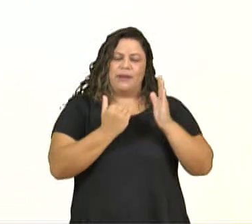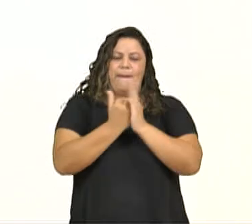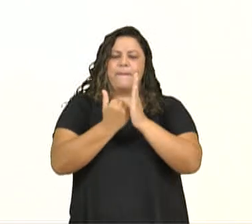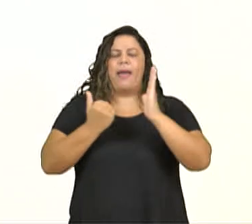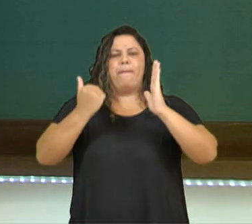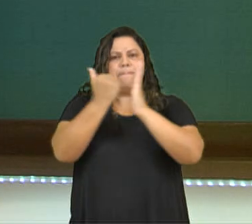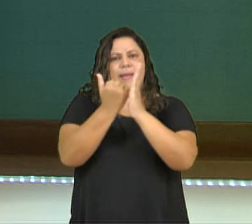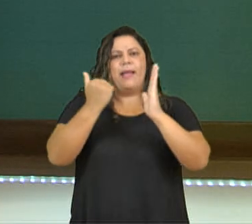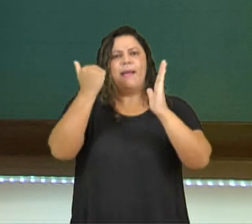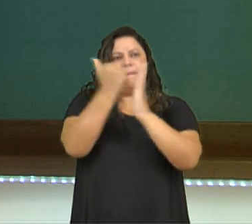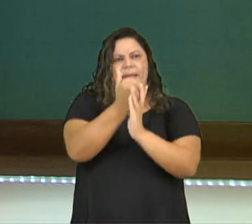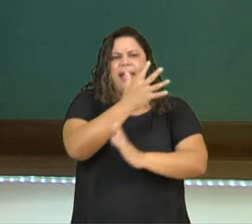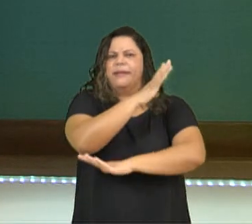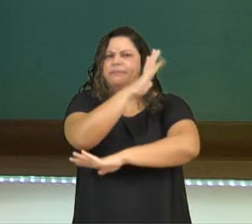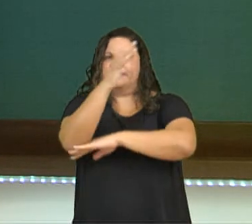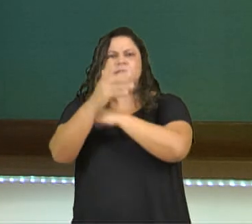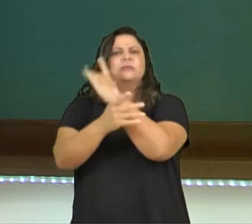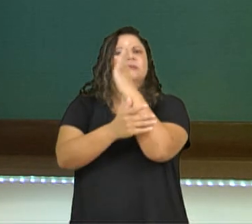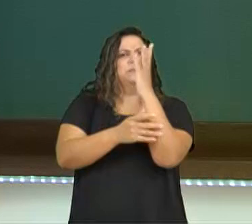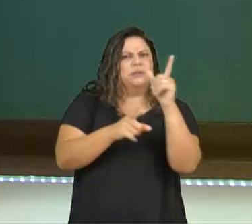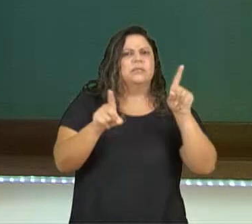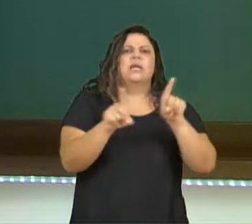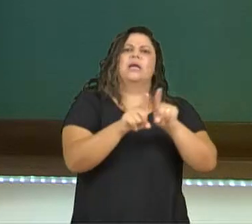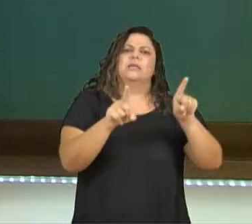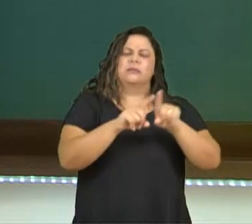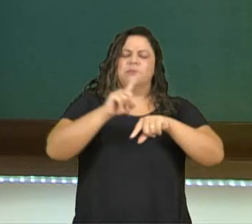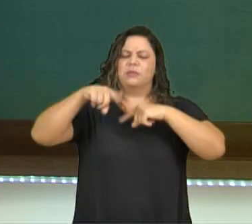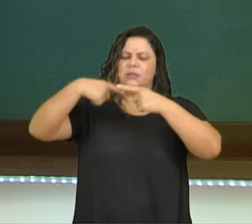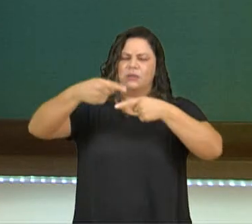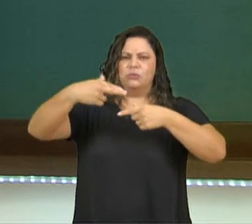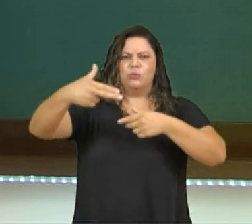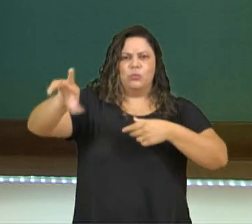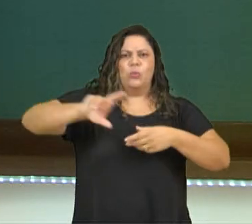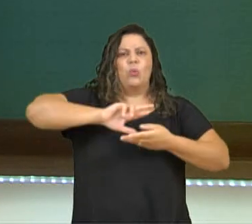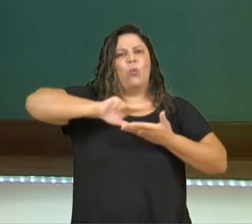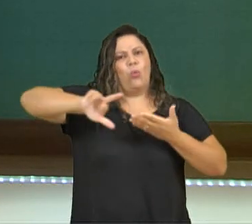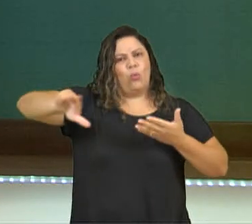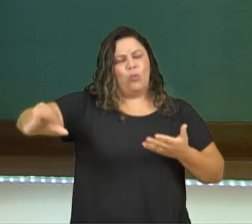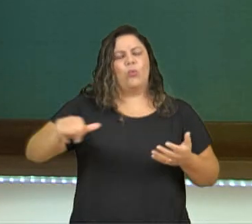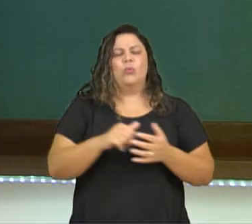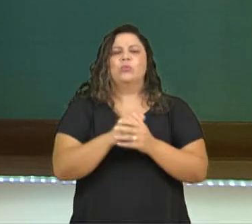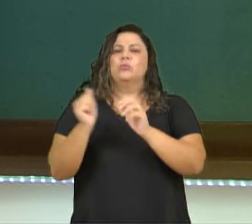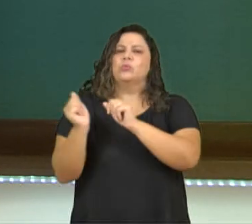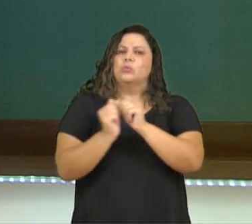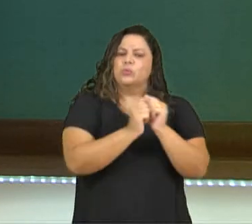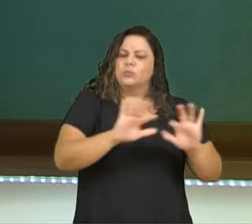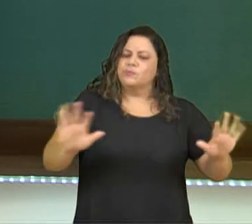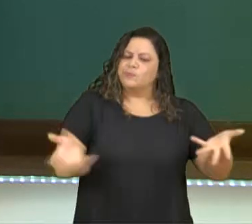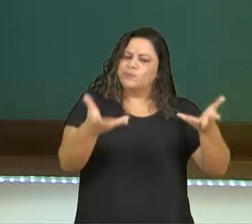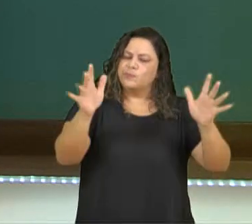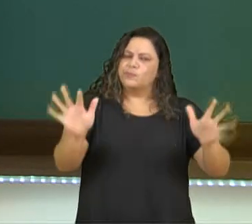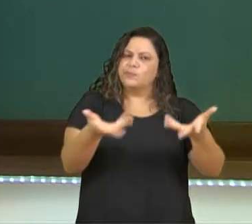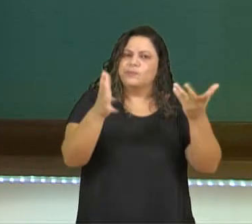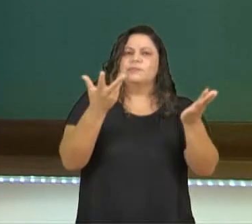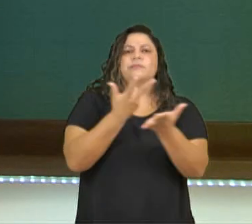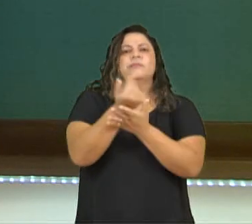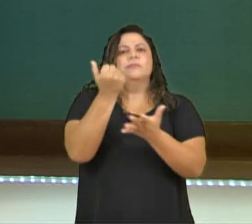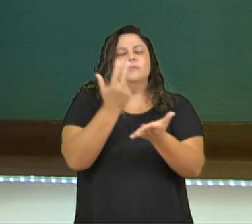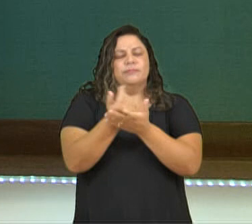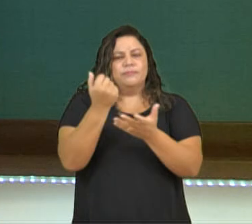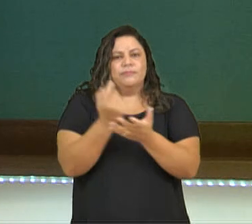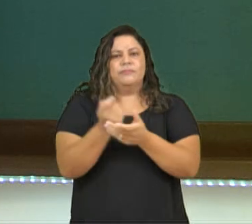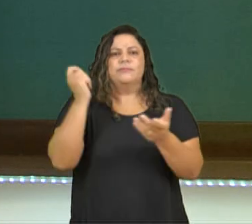entre outros. Então, junto com o consumismo, com os incentivos ao consumo, nós temos